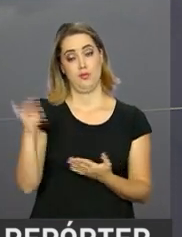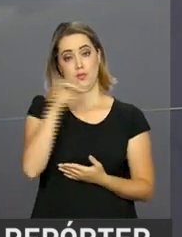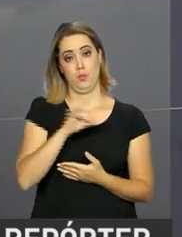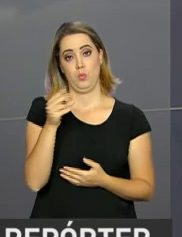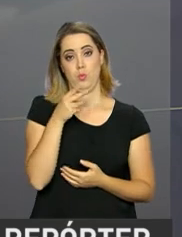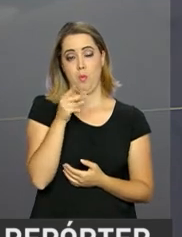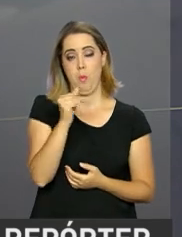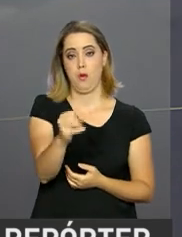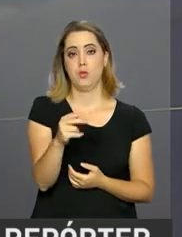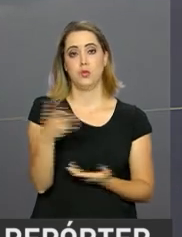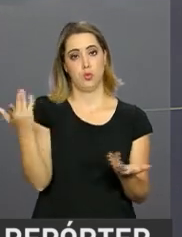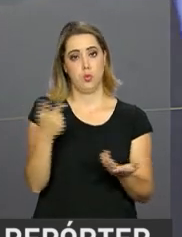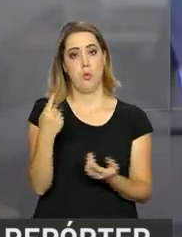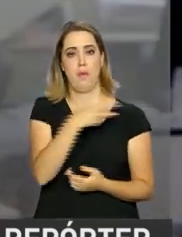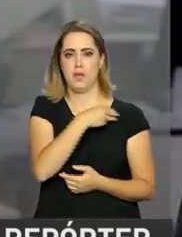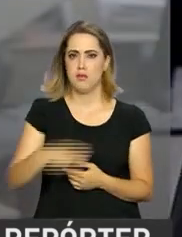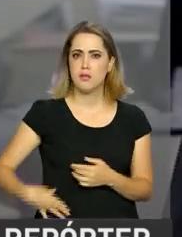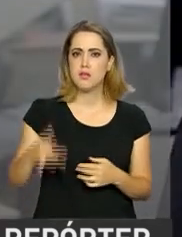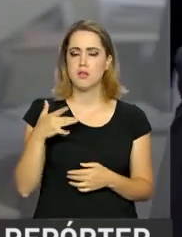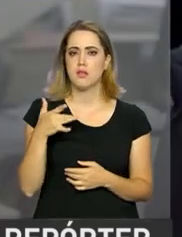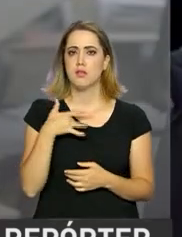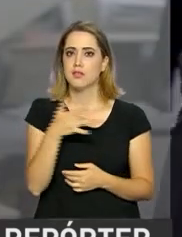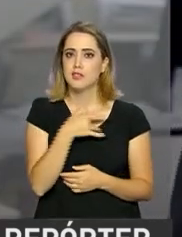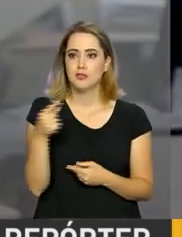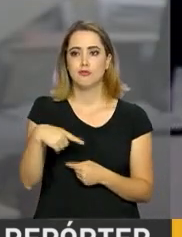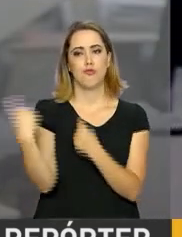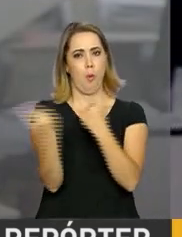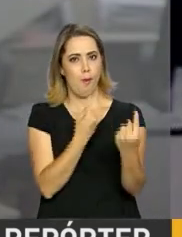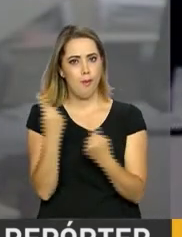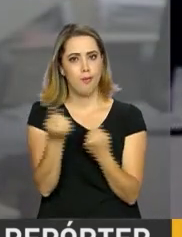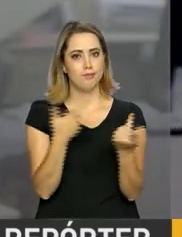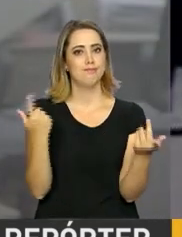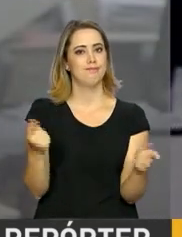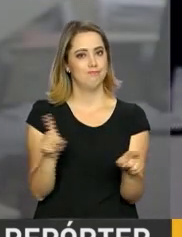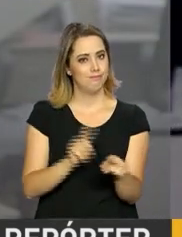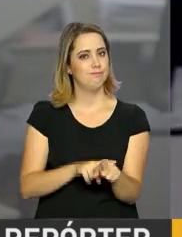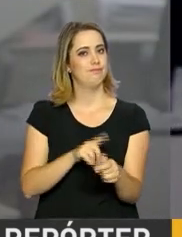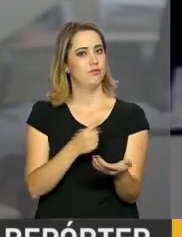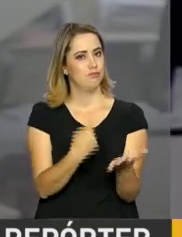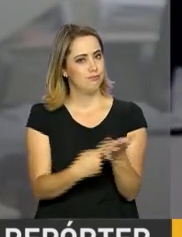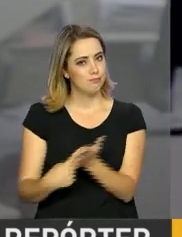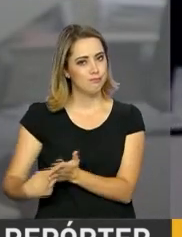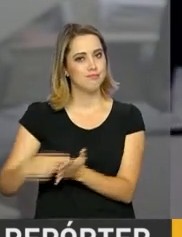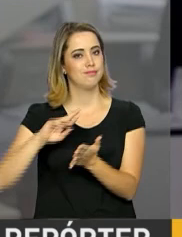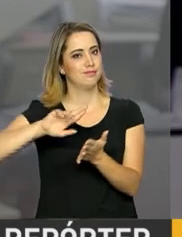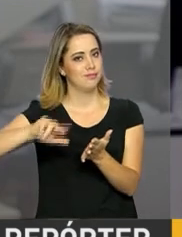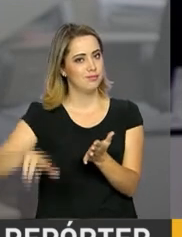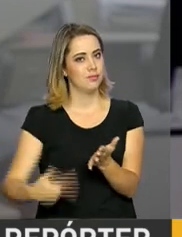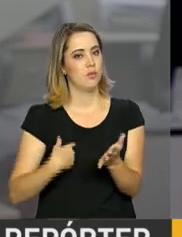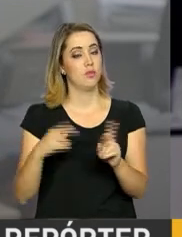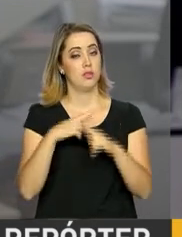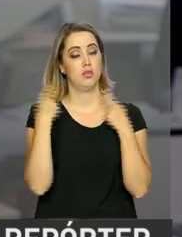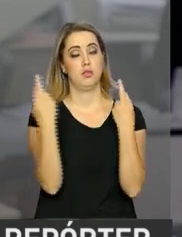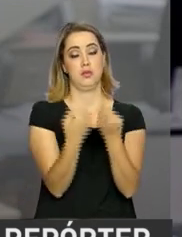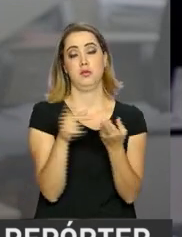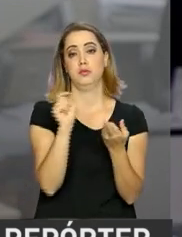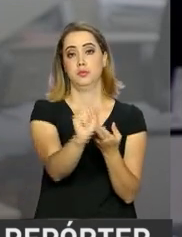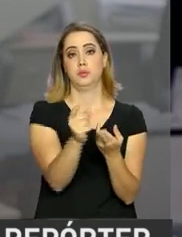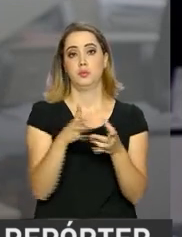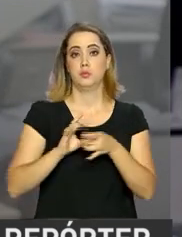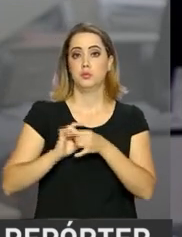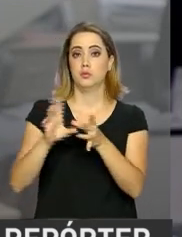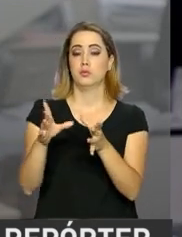ser bem movimentado daqui a pouquinho às 11 e meia da manhã ele se reúne com prefeitos e gestores da área de saúde para anunciar a liberação